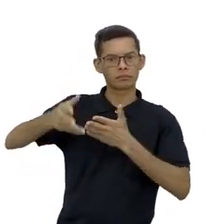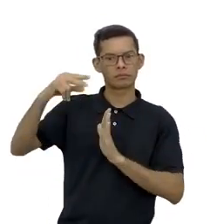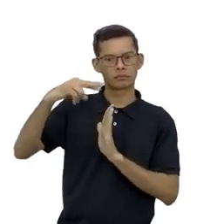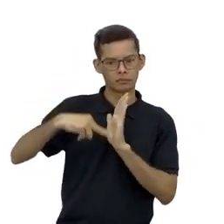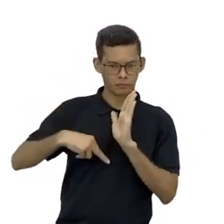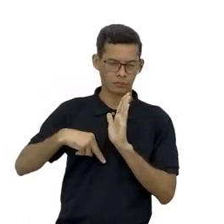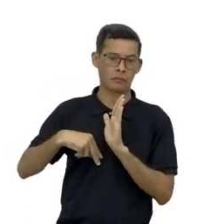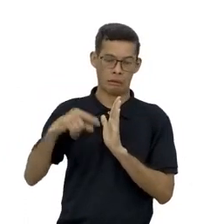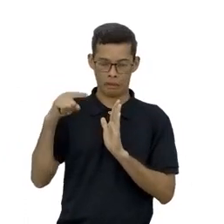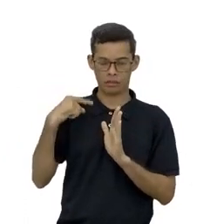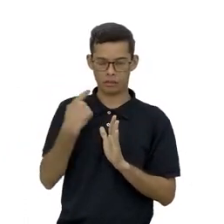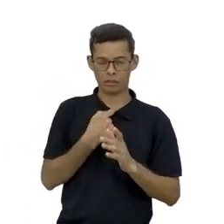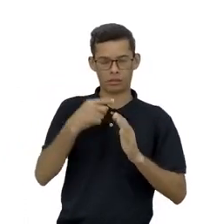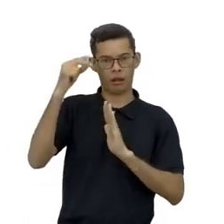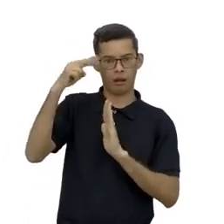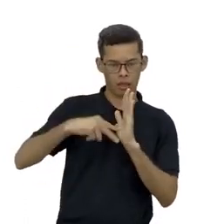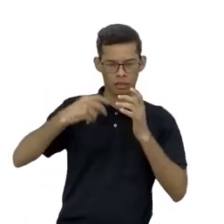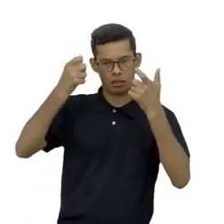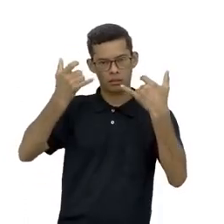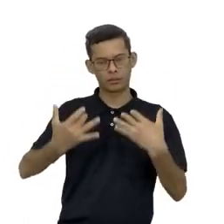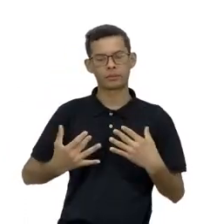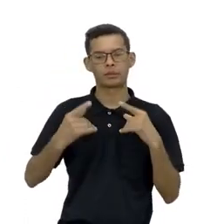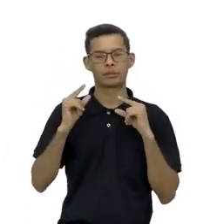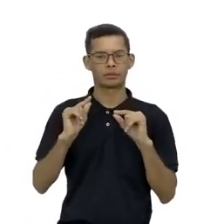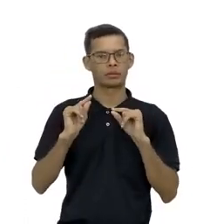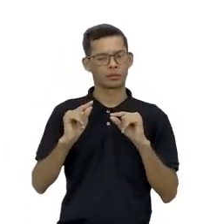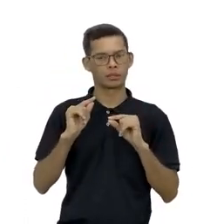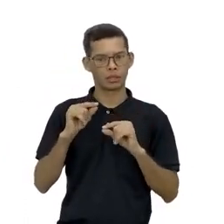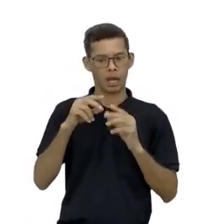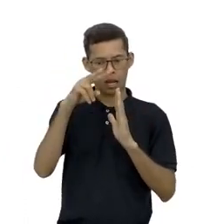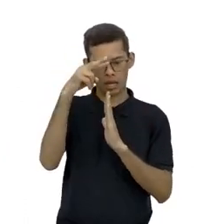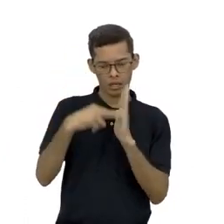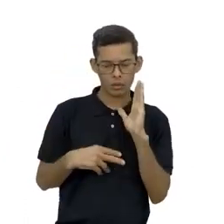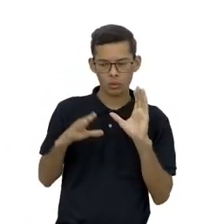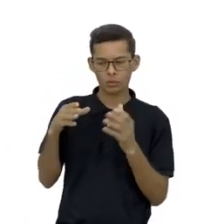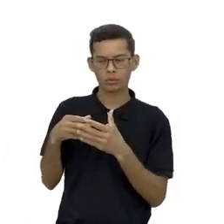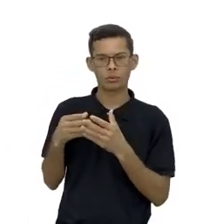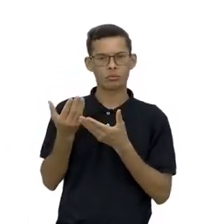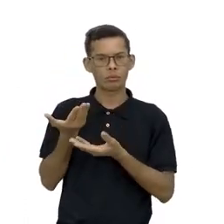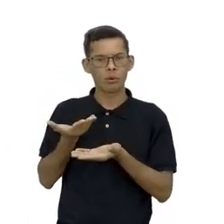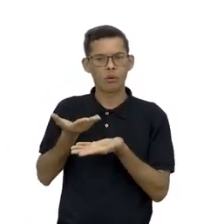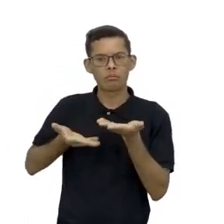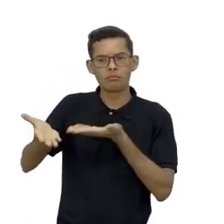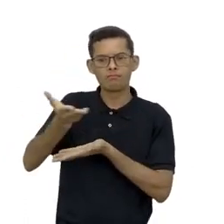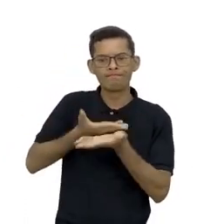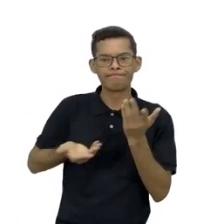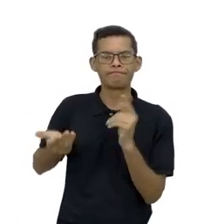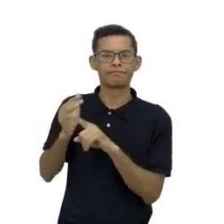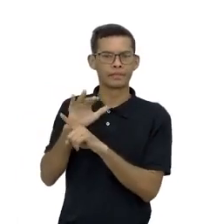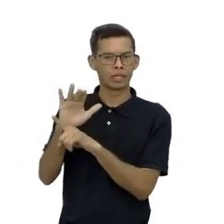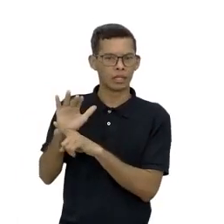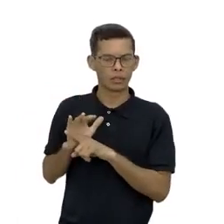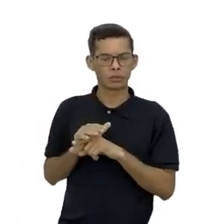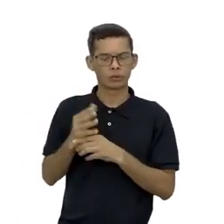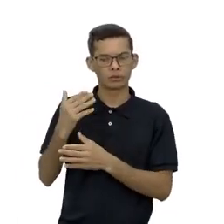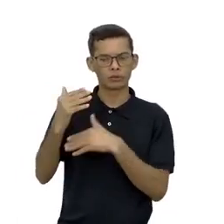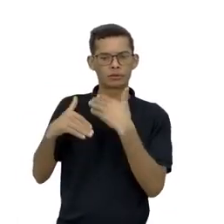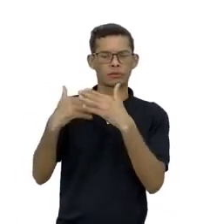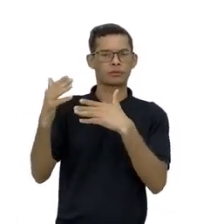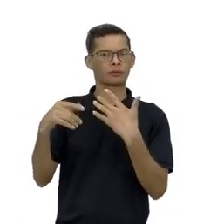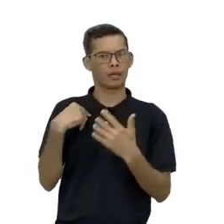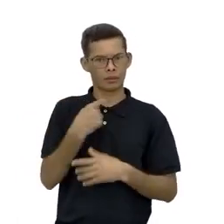que a leitura colaborativa ensina a ler, é preciso que nós, professores e professoras,